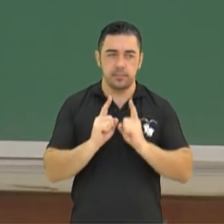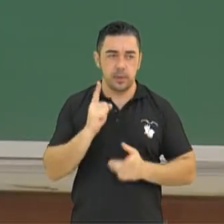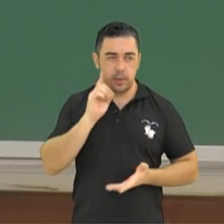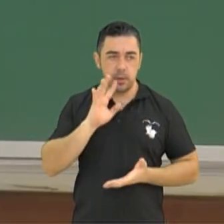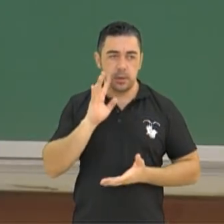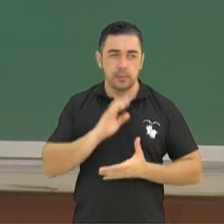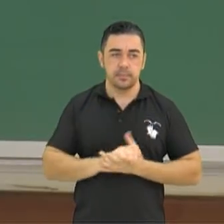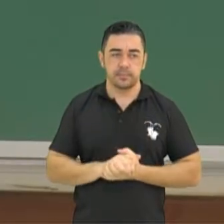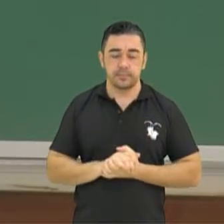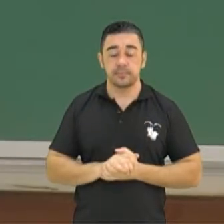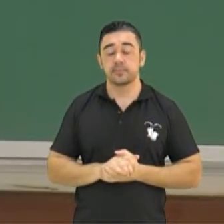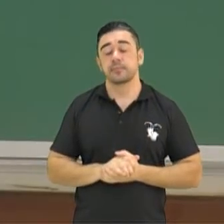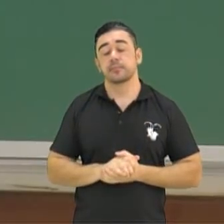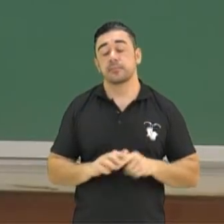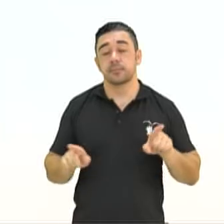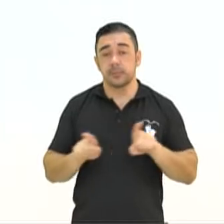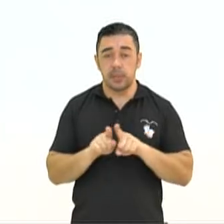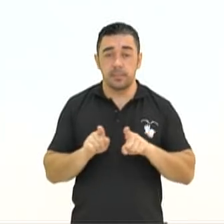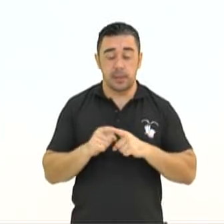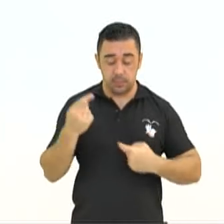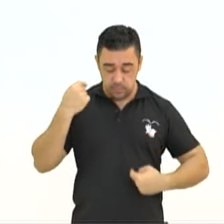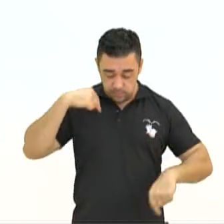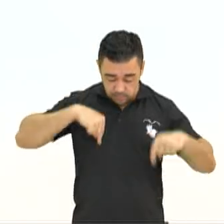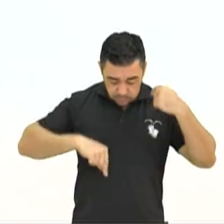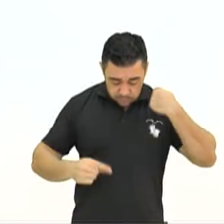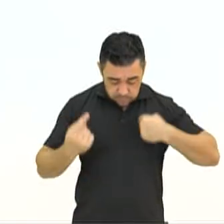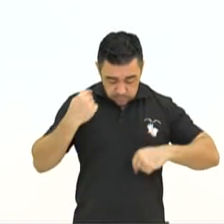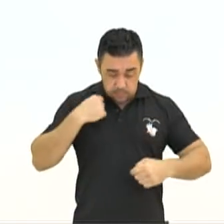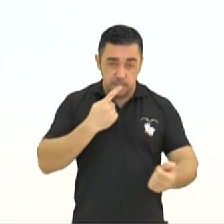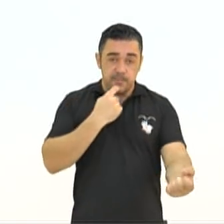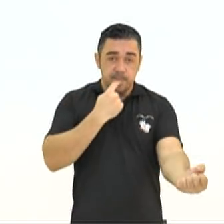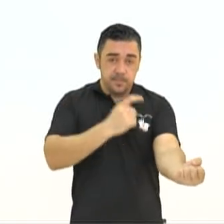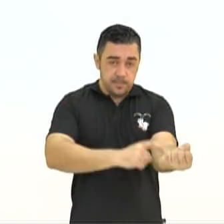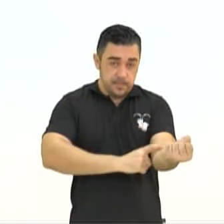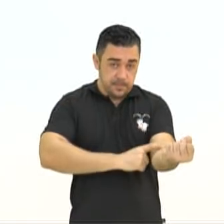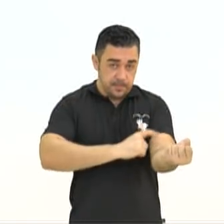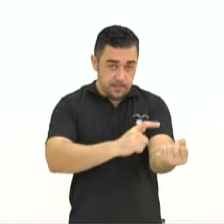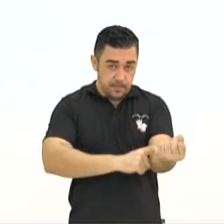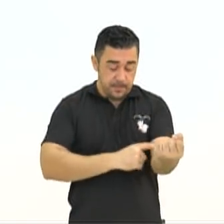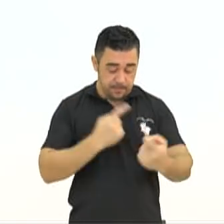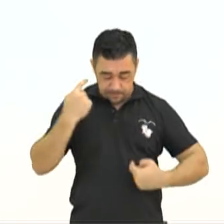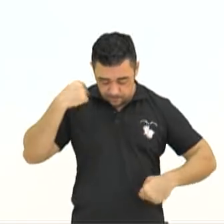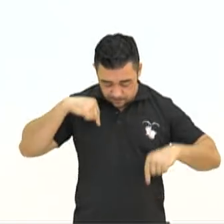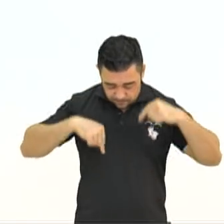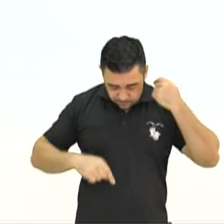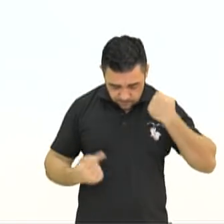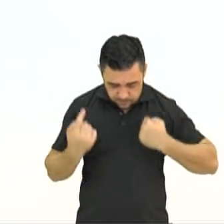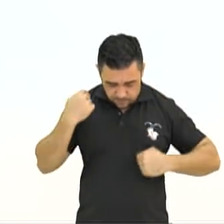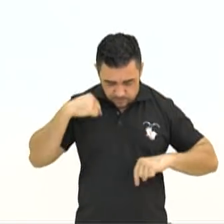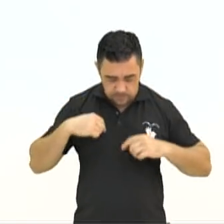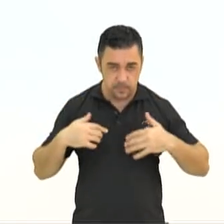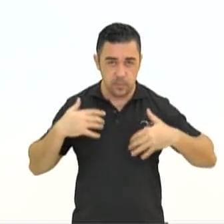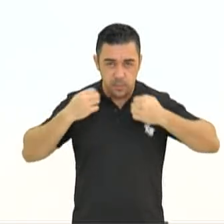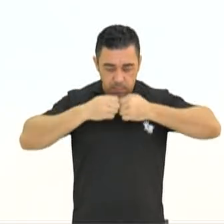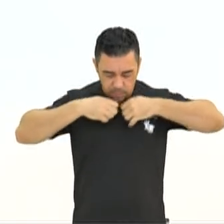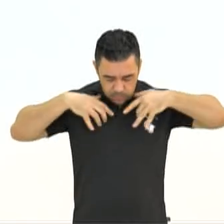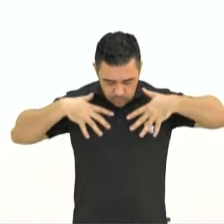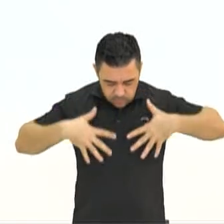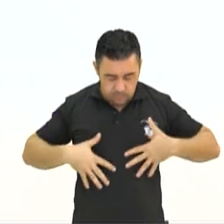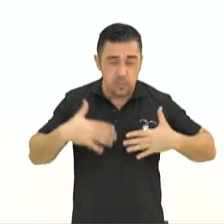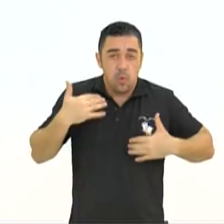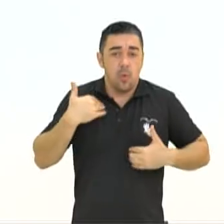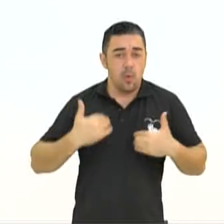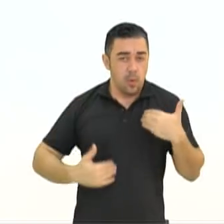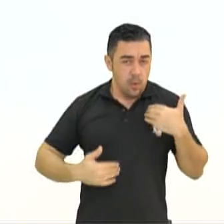bacana. Ainda, circulação. Circulação é importante também. A gente precisa fazer circular no nosso corpo, assim como todos os outros